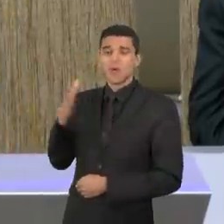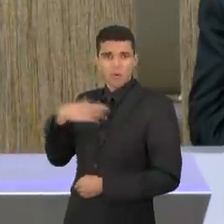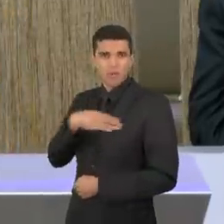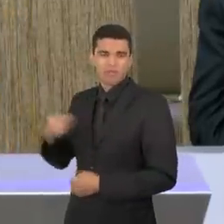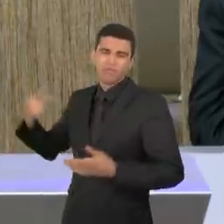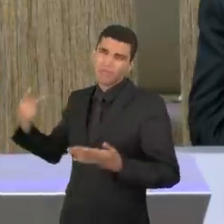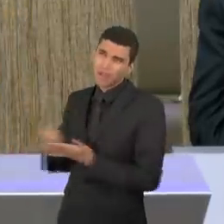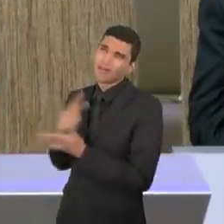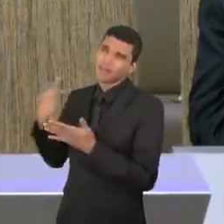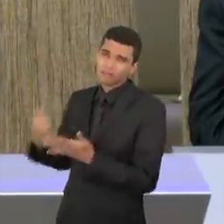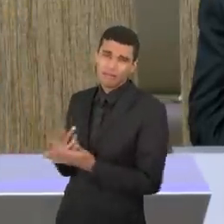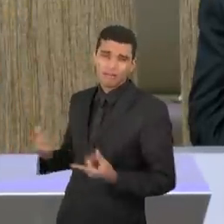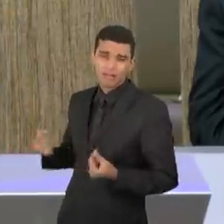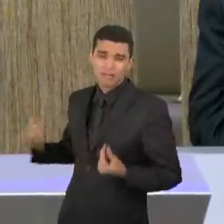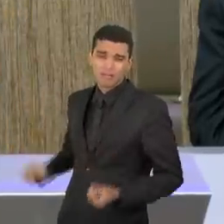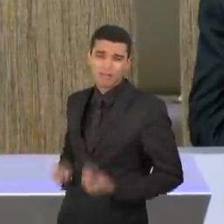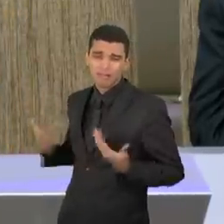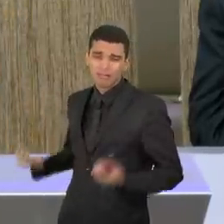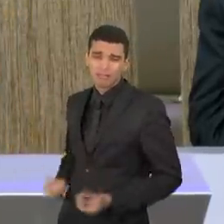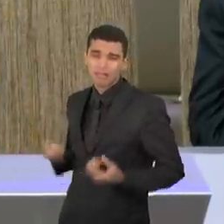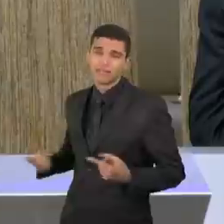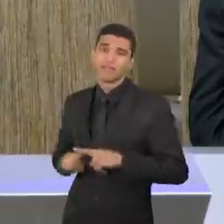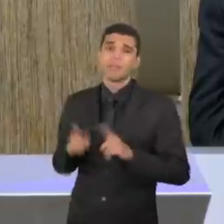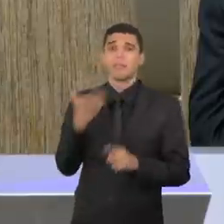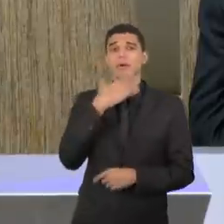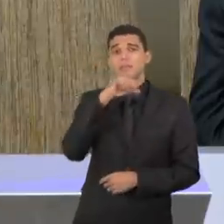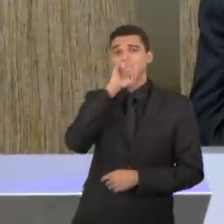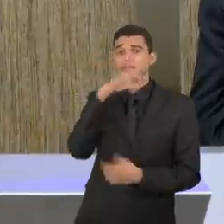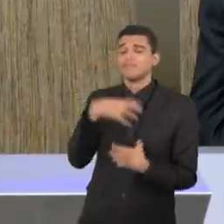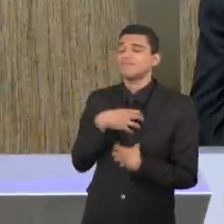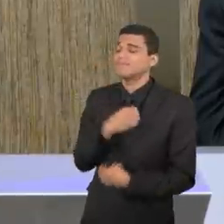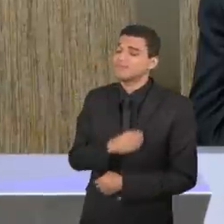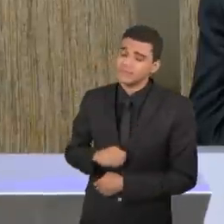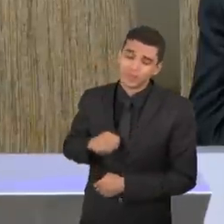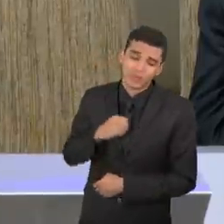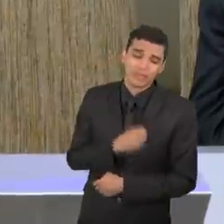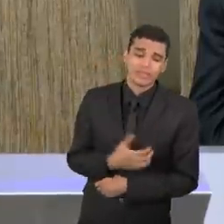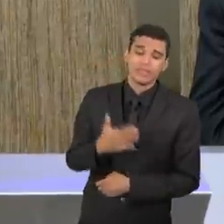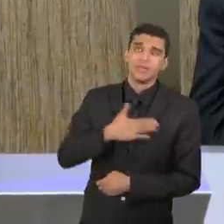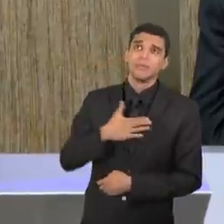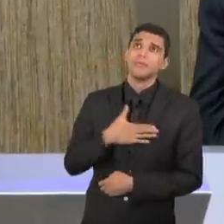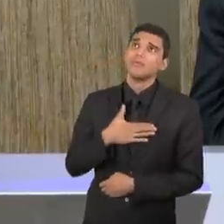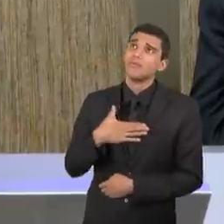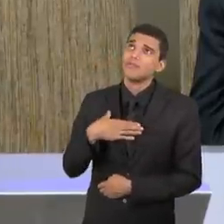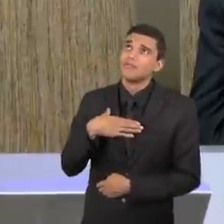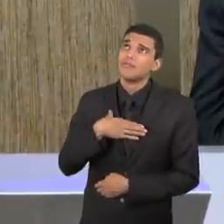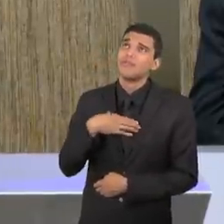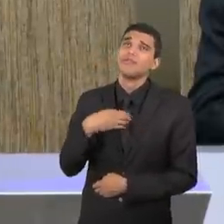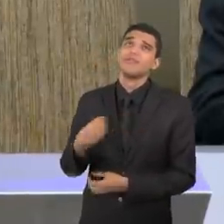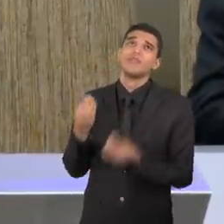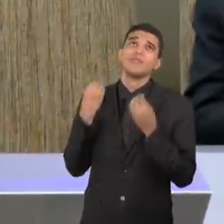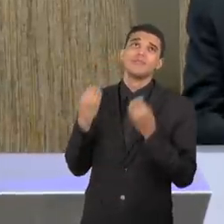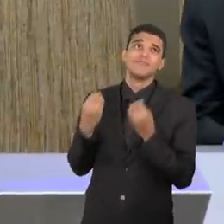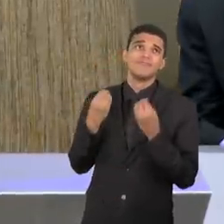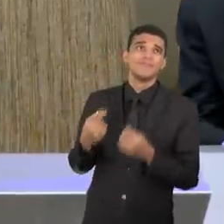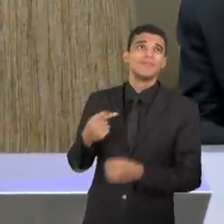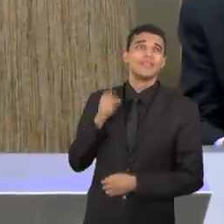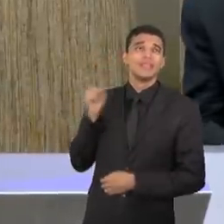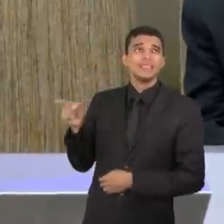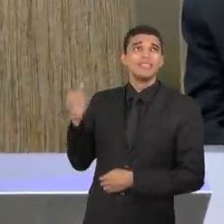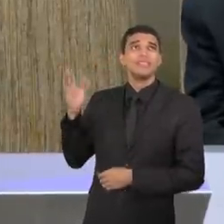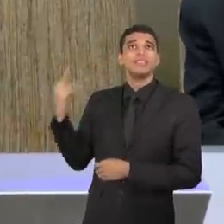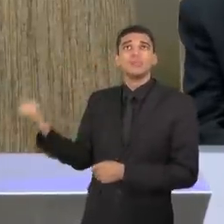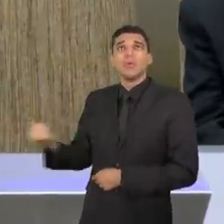diz a Bíblia que lá vem o filho se aproximando, 20 de São Lucas 15 e o